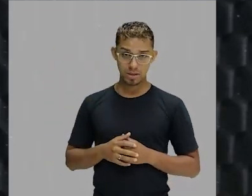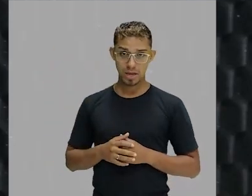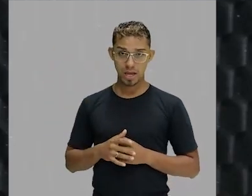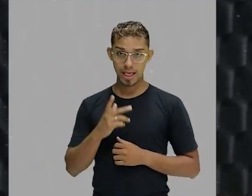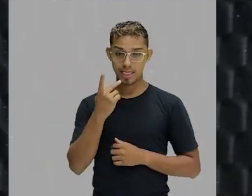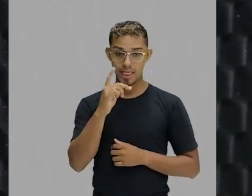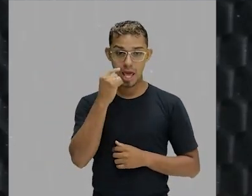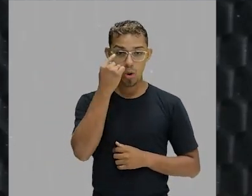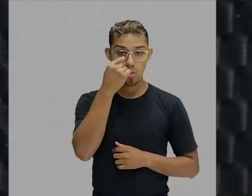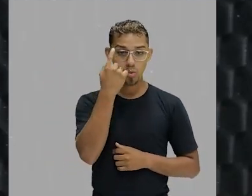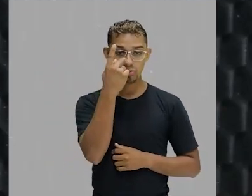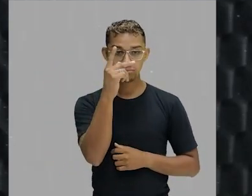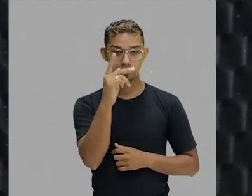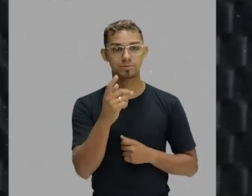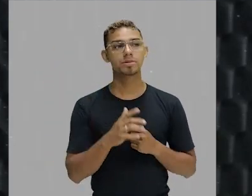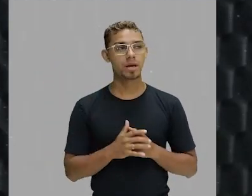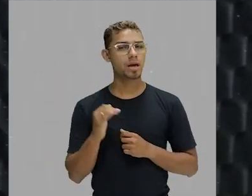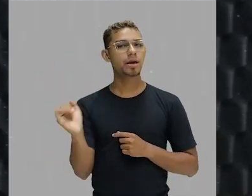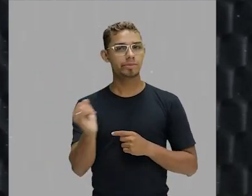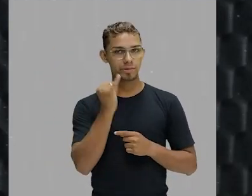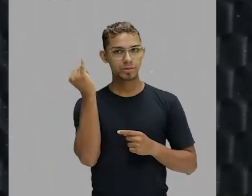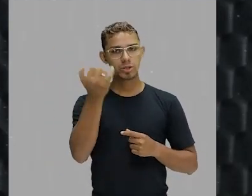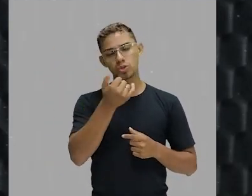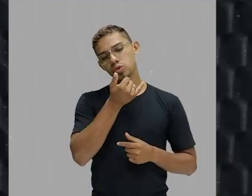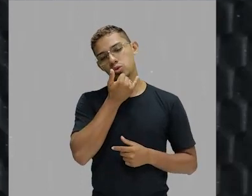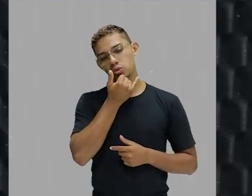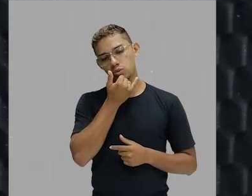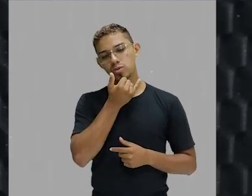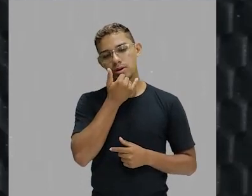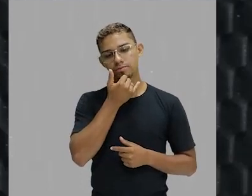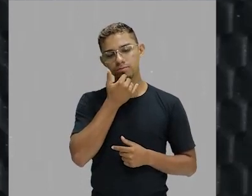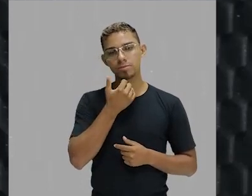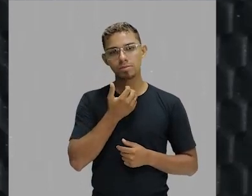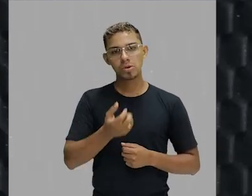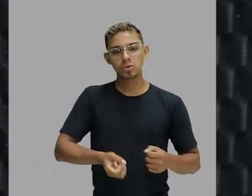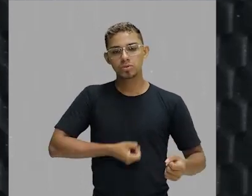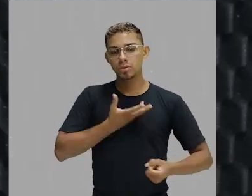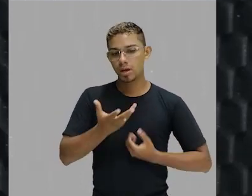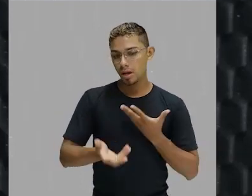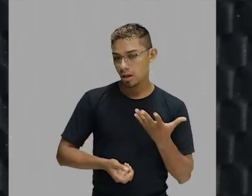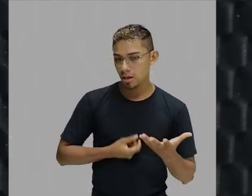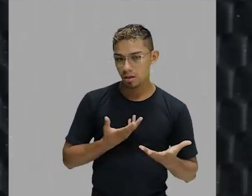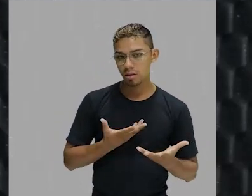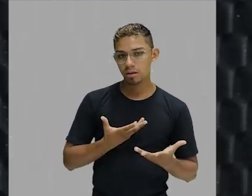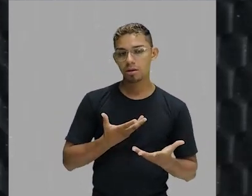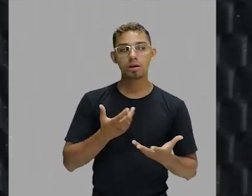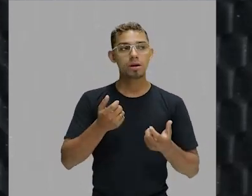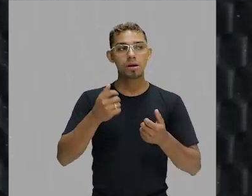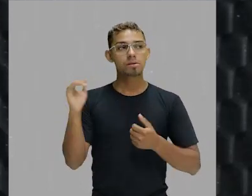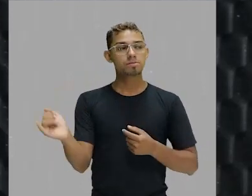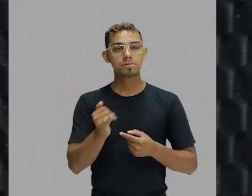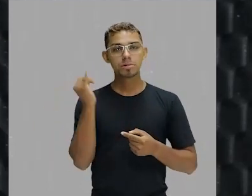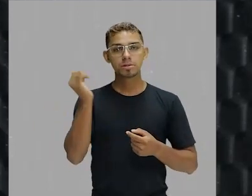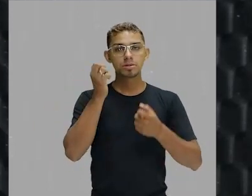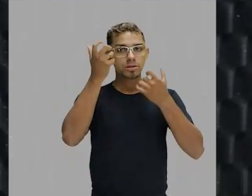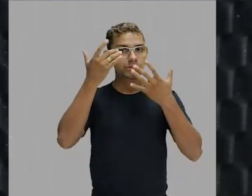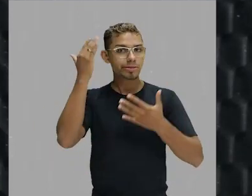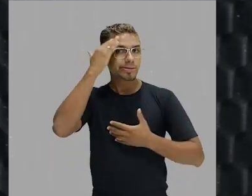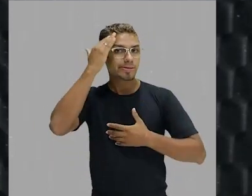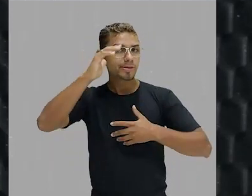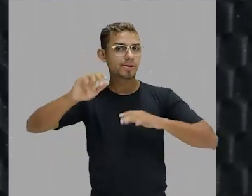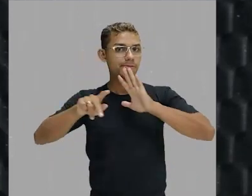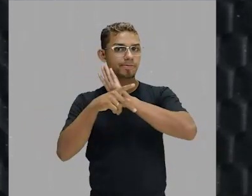né? Prédio velho tem importância. Me desculpe pelo desabafo, esse nível de importância é eu entender a minha própria história. E esses prédios